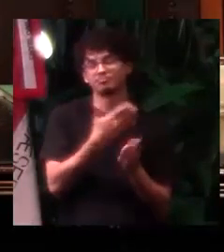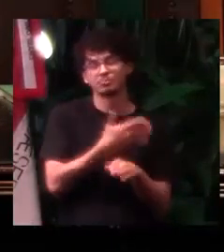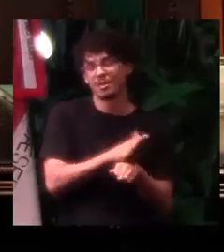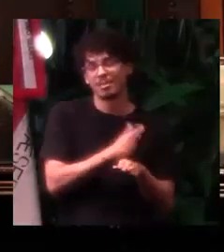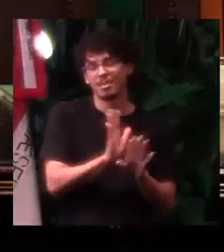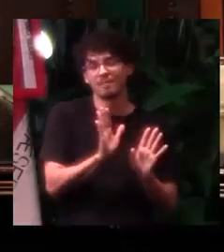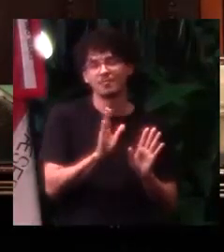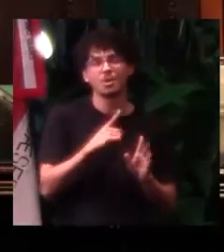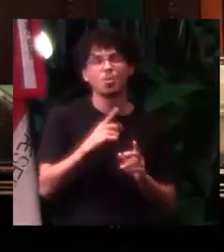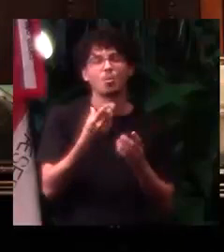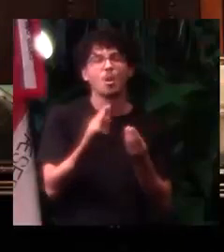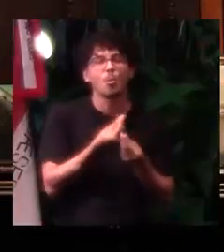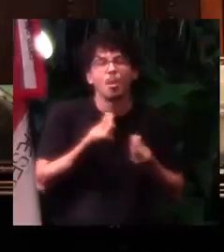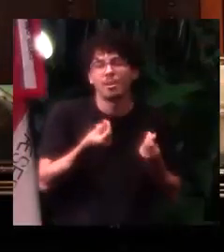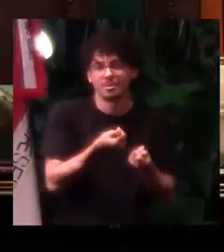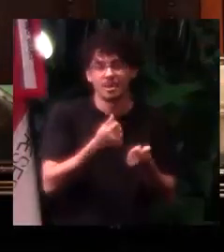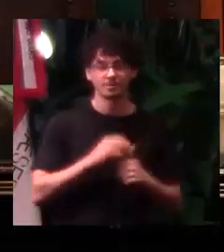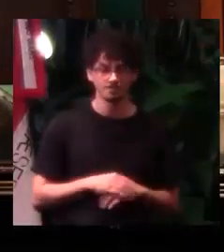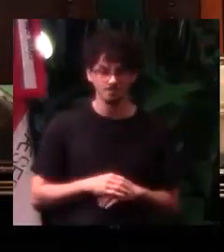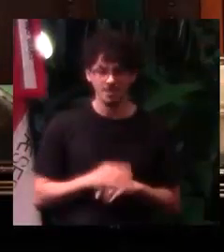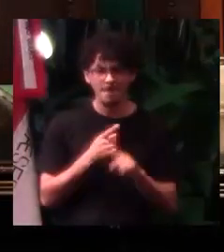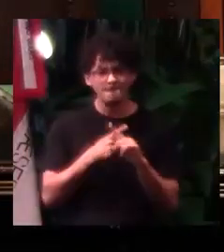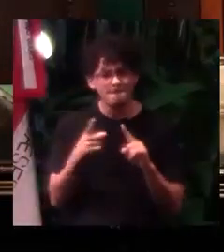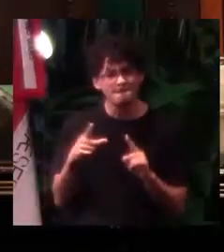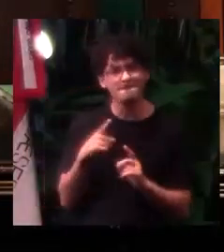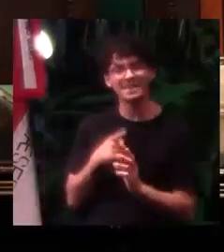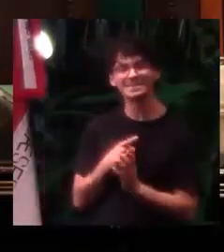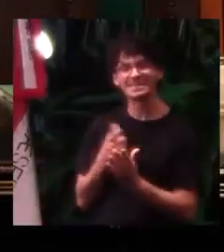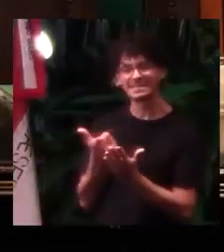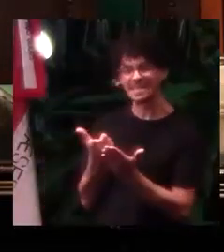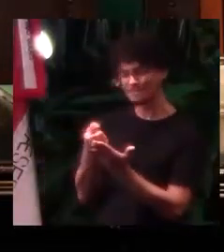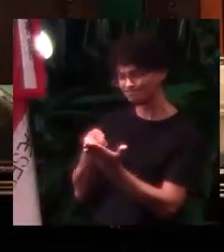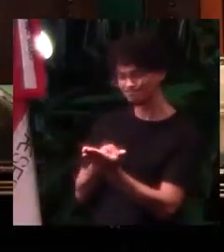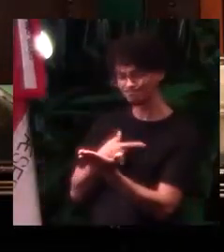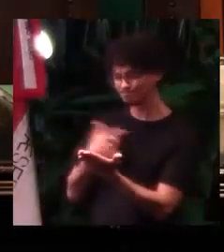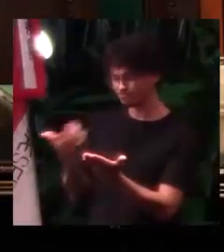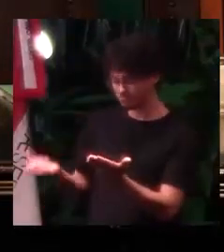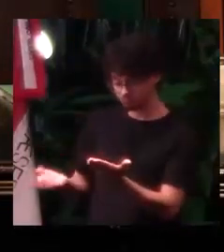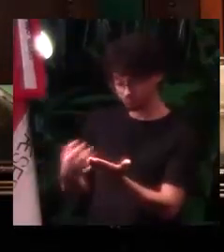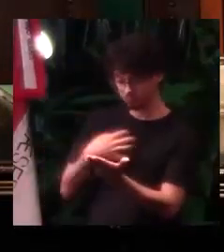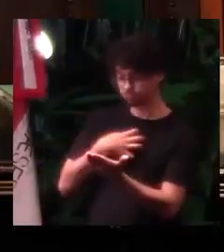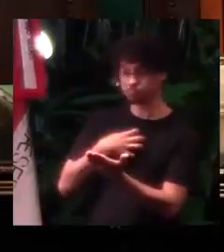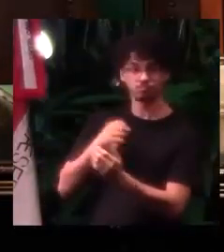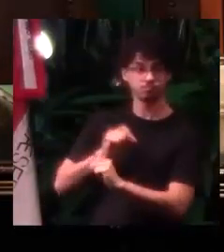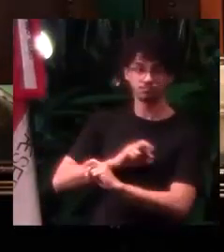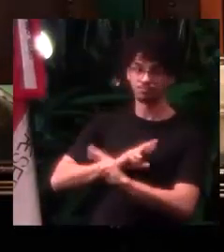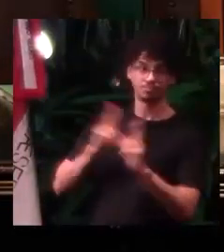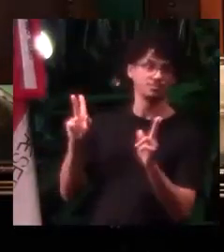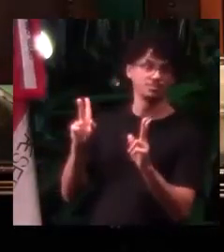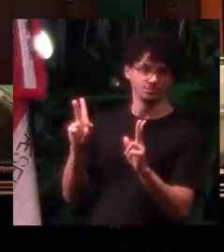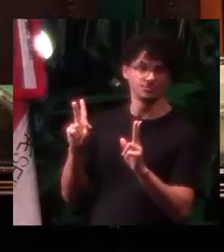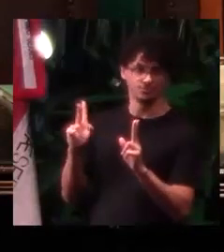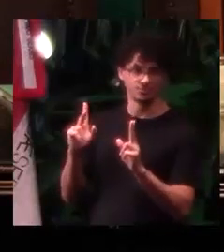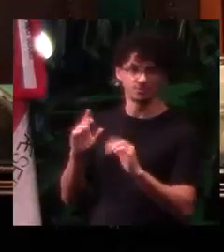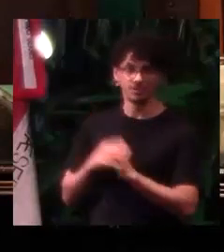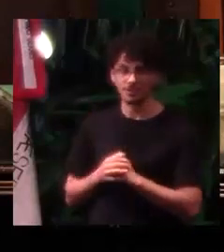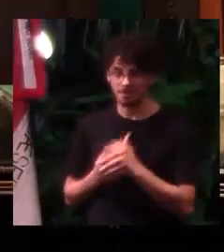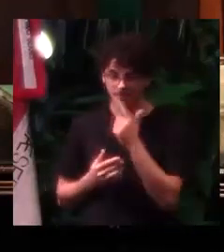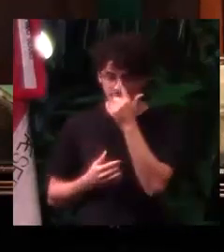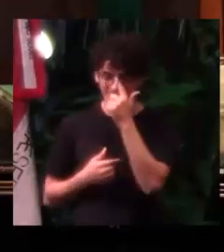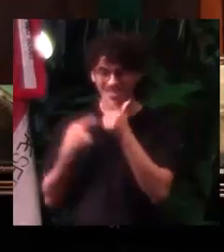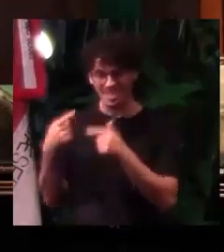ver com a qualidade, mas tem aquele que revoluciona aquela anterior, né? e ele vai